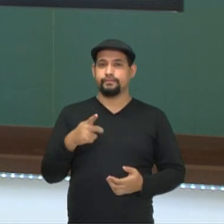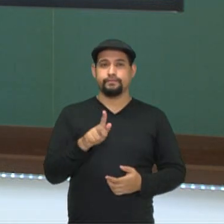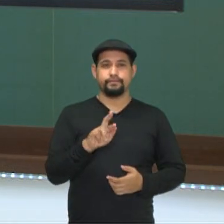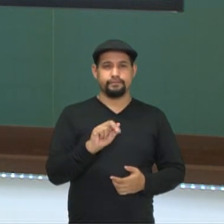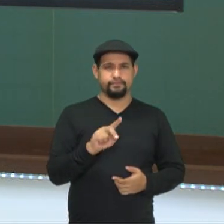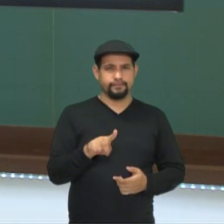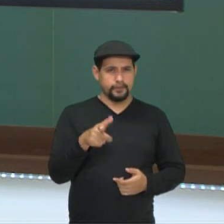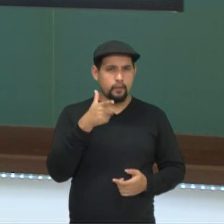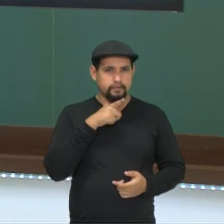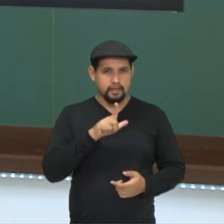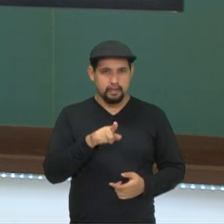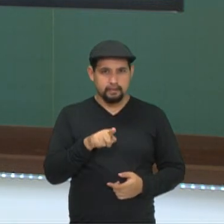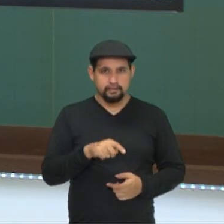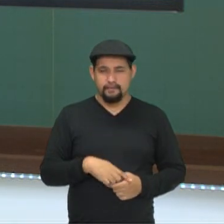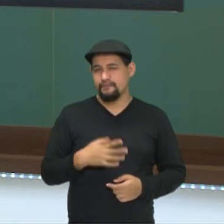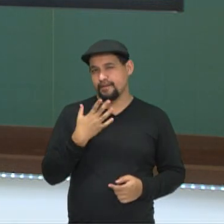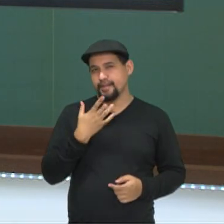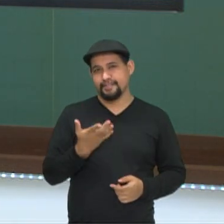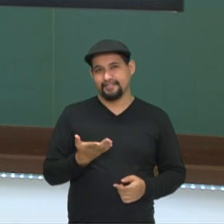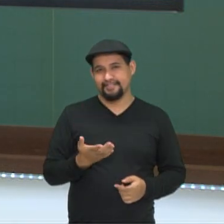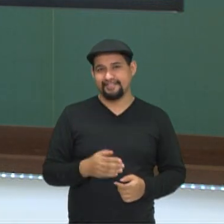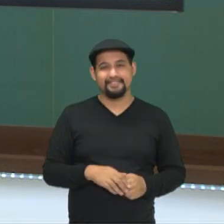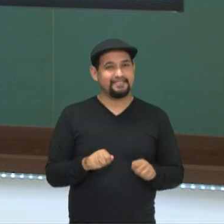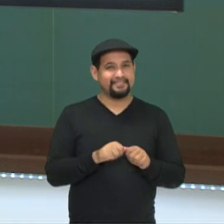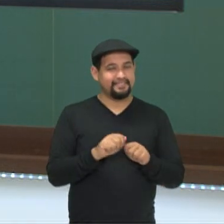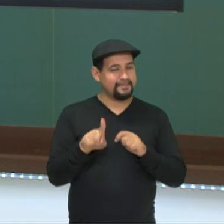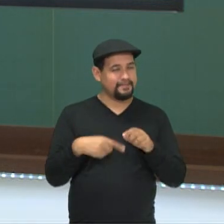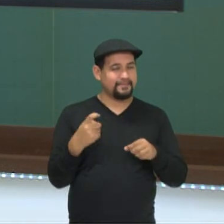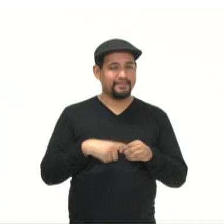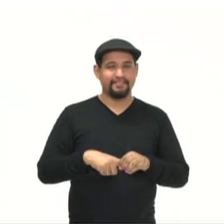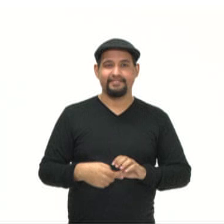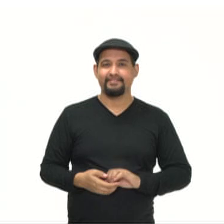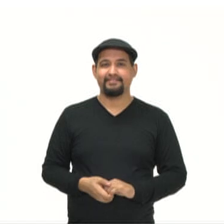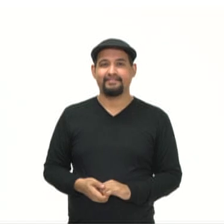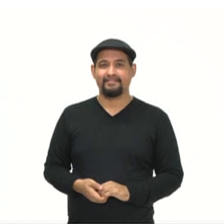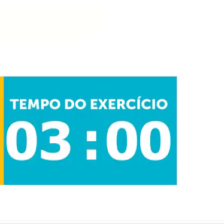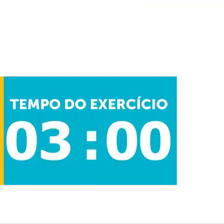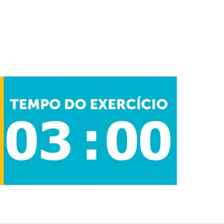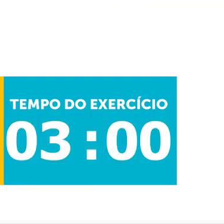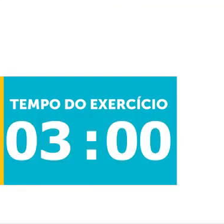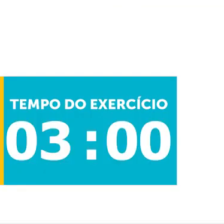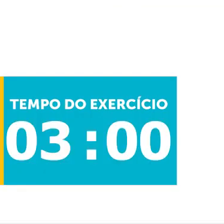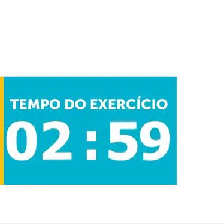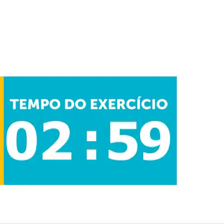segundo grau se consegue fácil né Faz aí que eu já volto